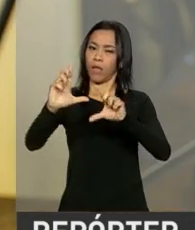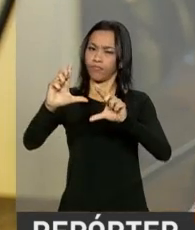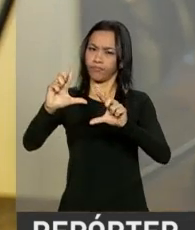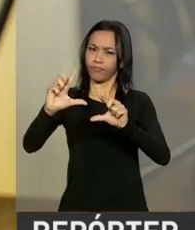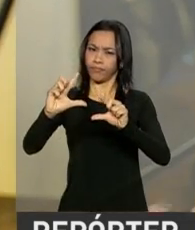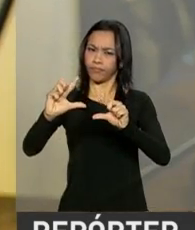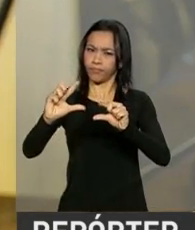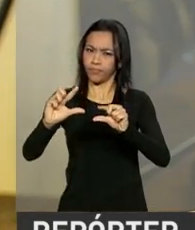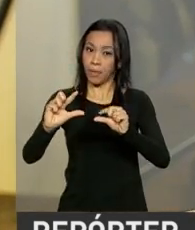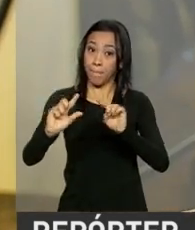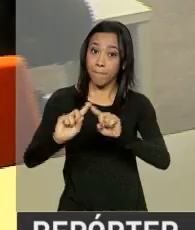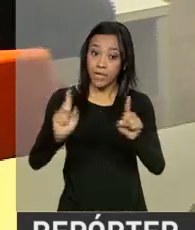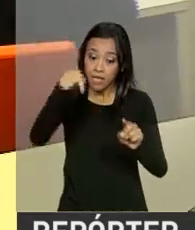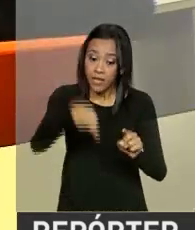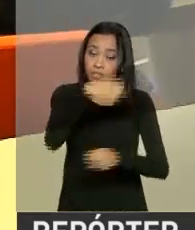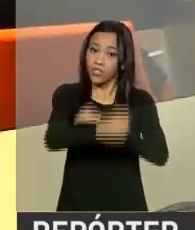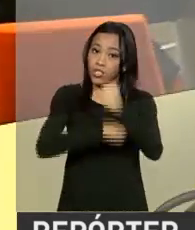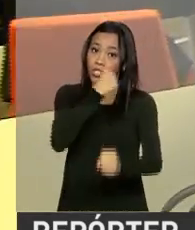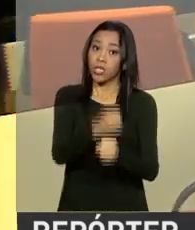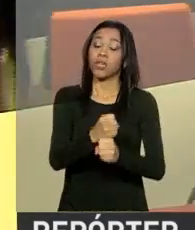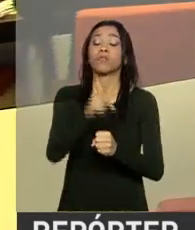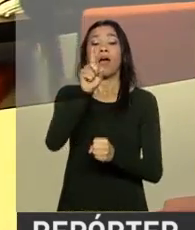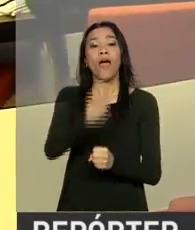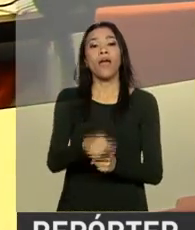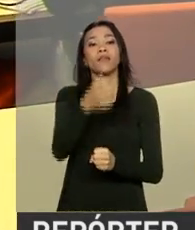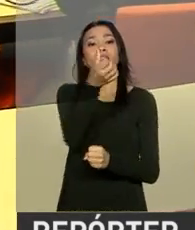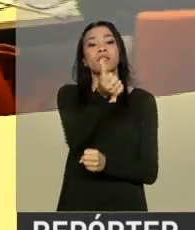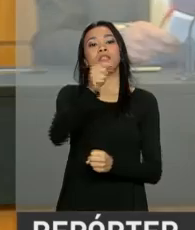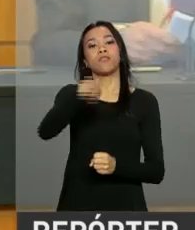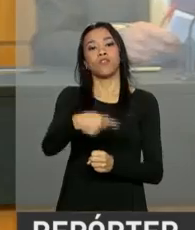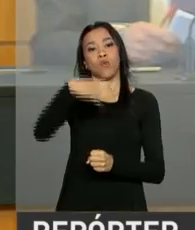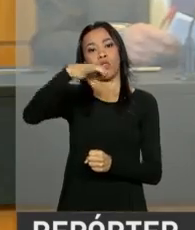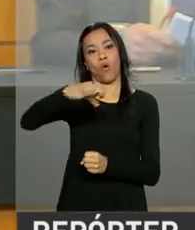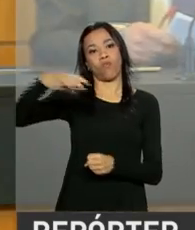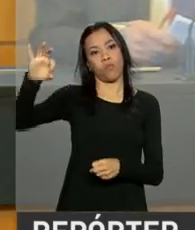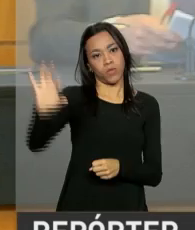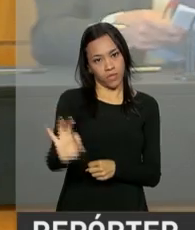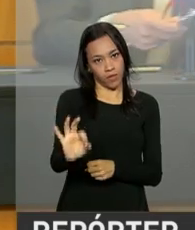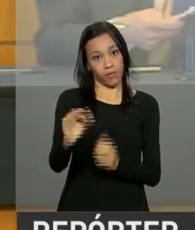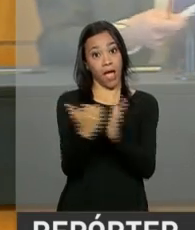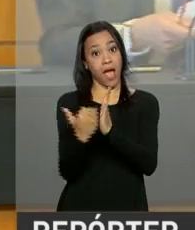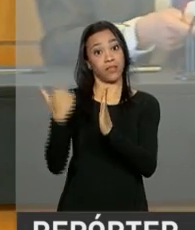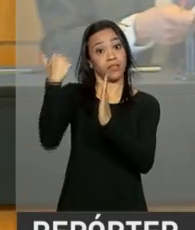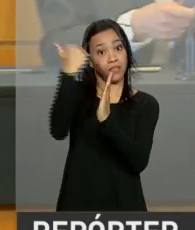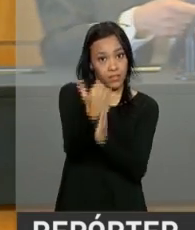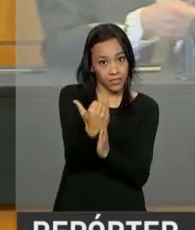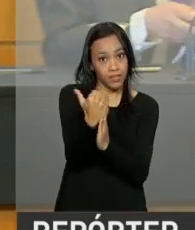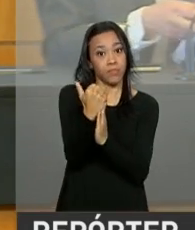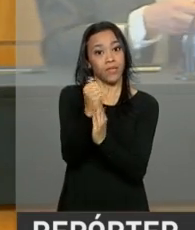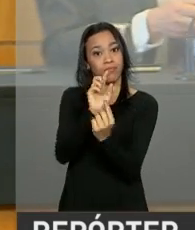assim, para este ano, a projeção é de 6,9%, acima